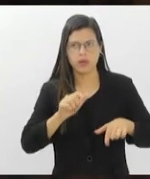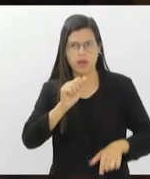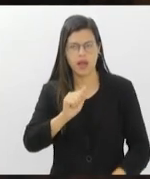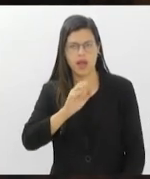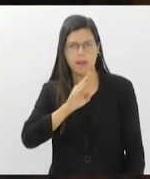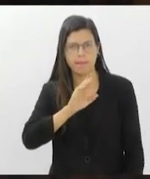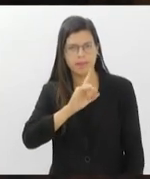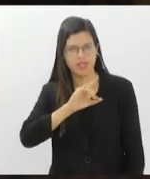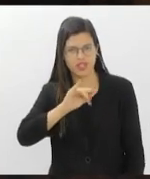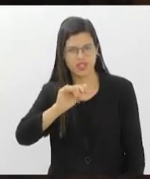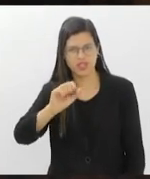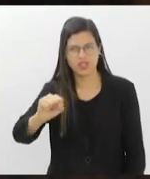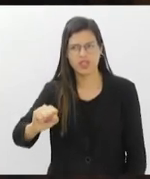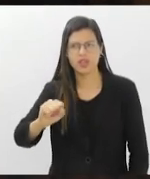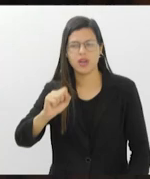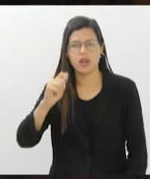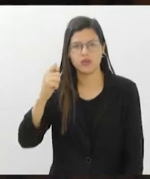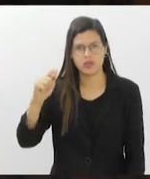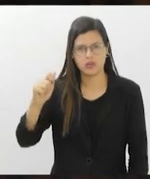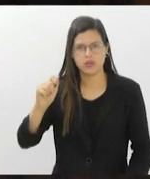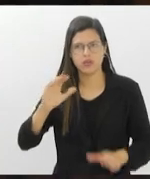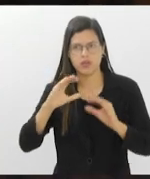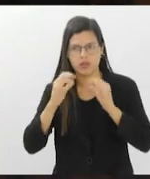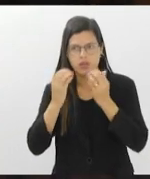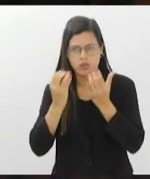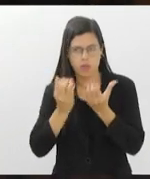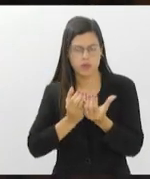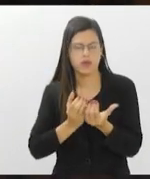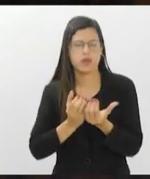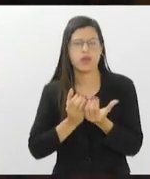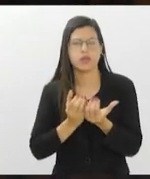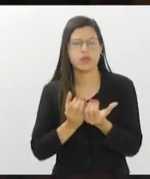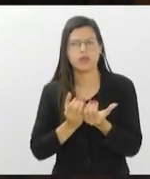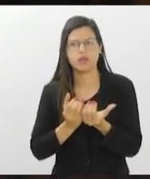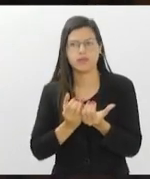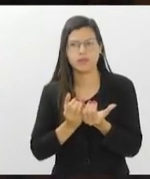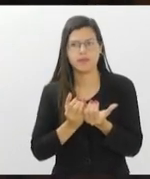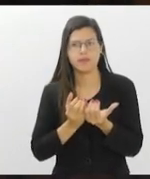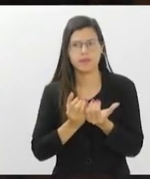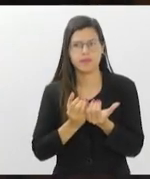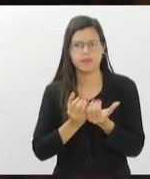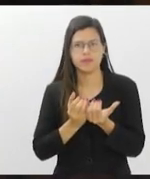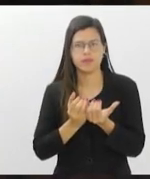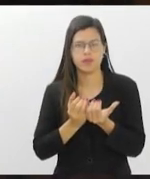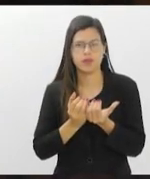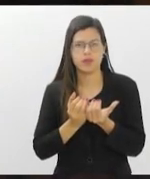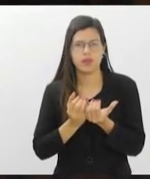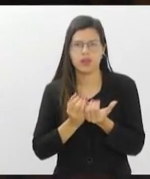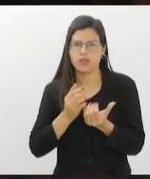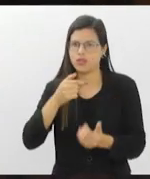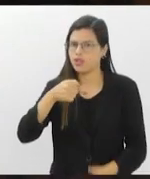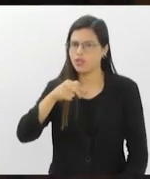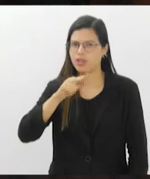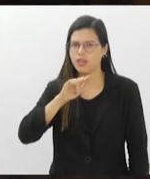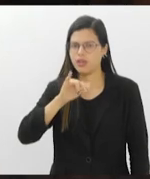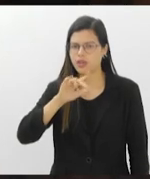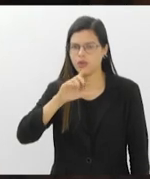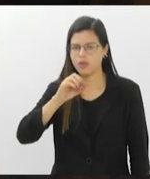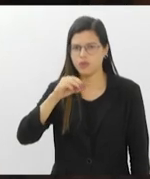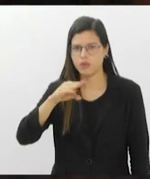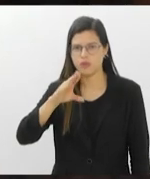Nascimento, Associação das Comunidades Remanescentes de Quilombos do Estado do Rio de Janeiro,